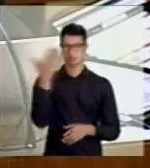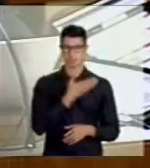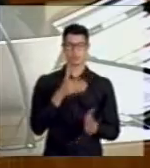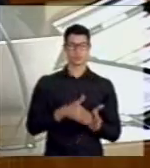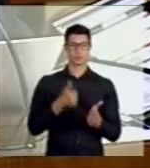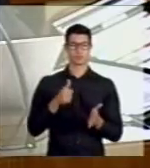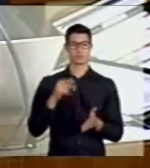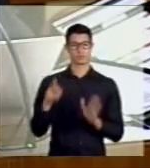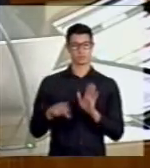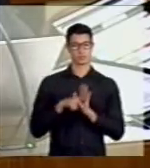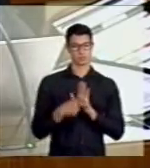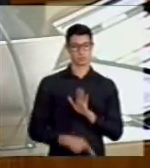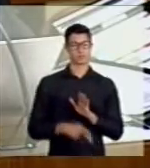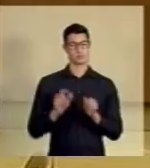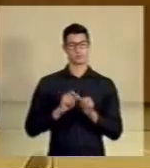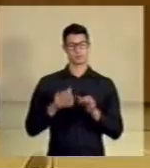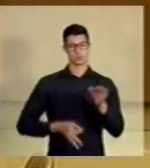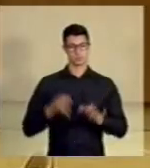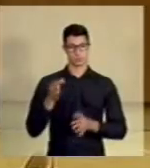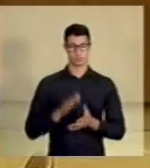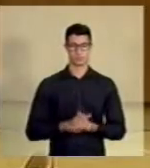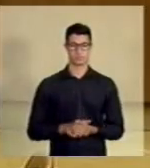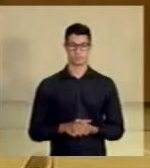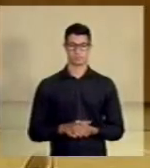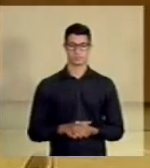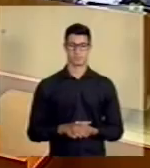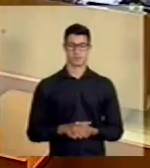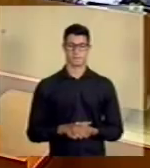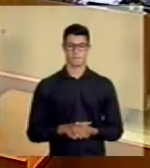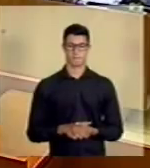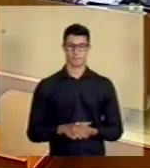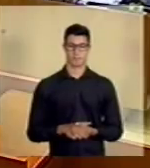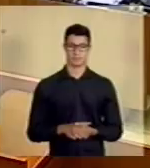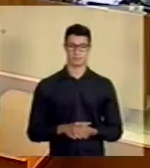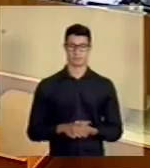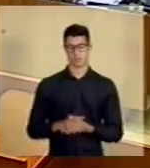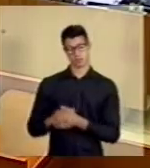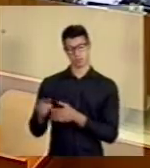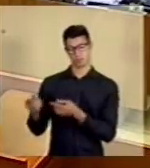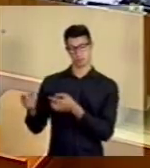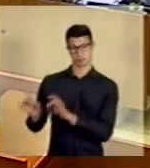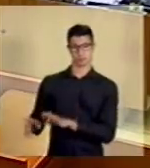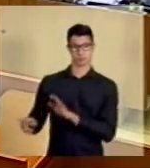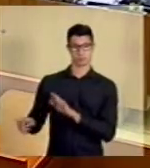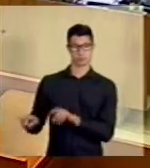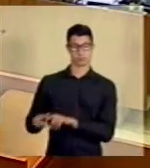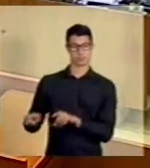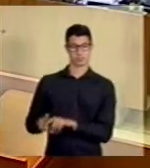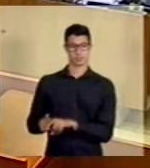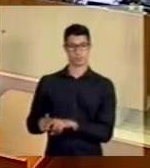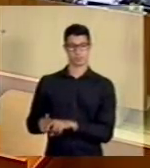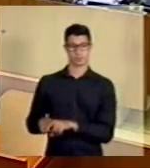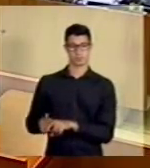admitido para pleitear isso em juízo. Vossa Excelência larga também para pegar